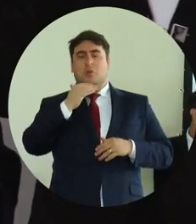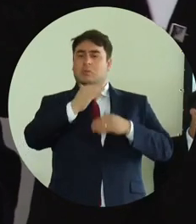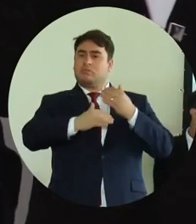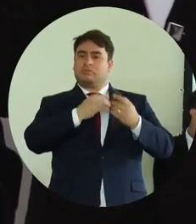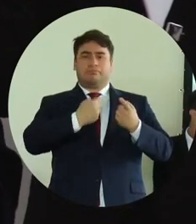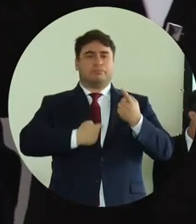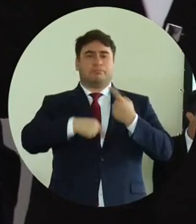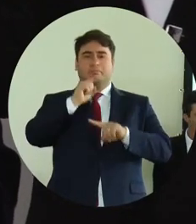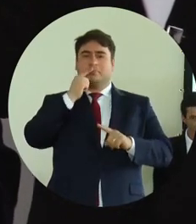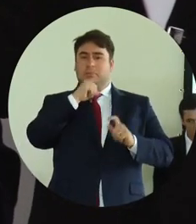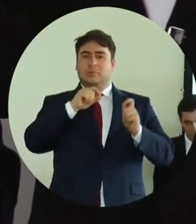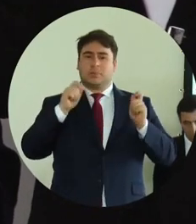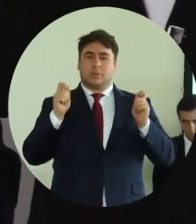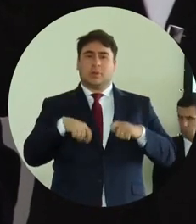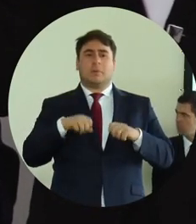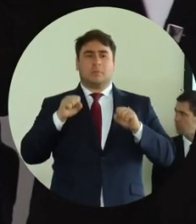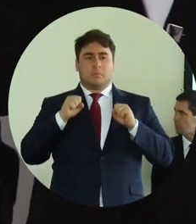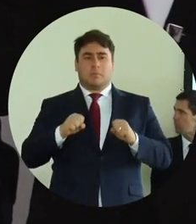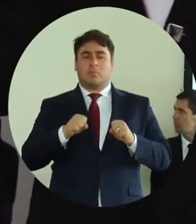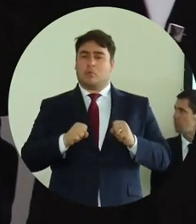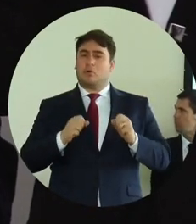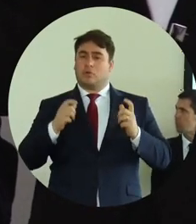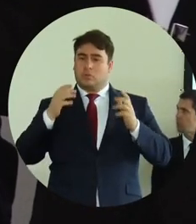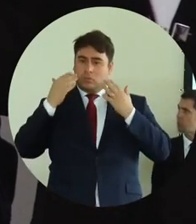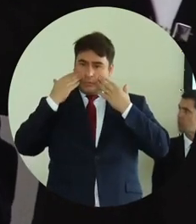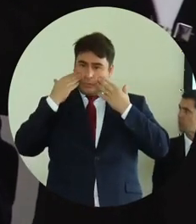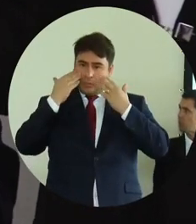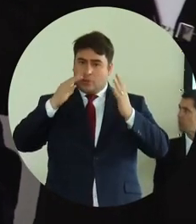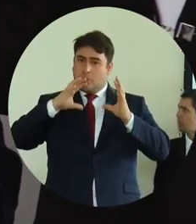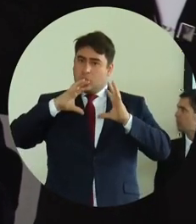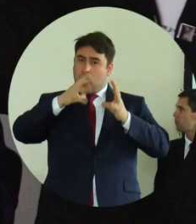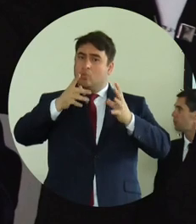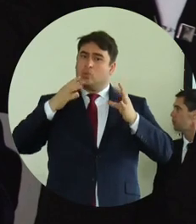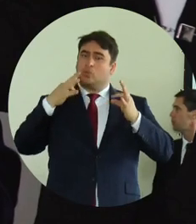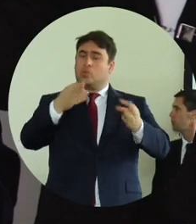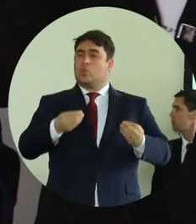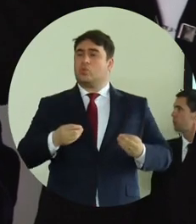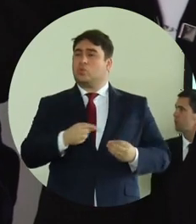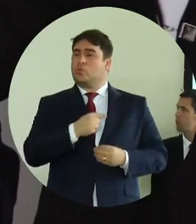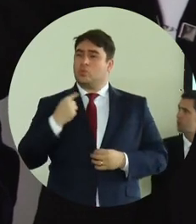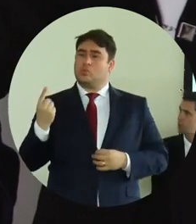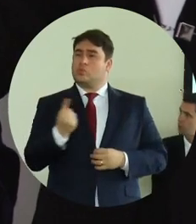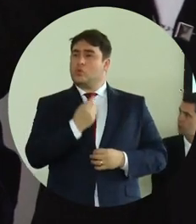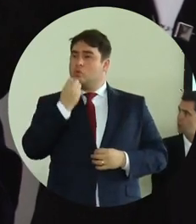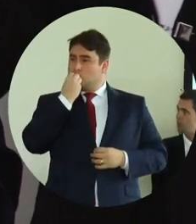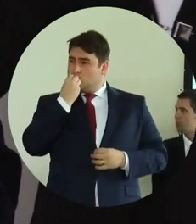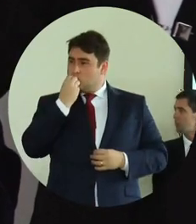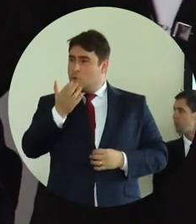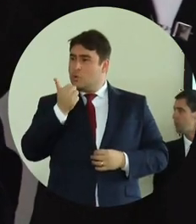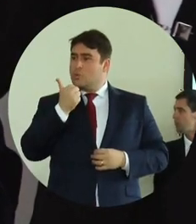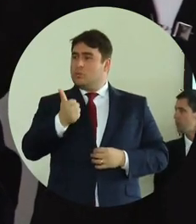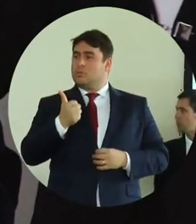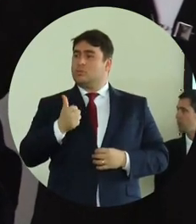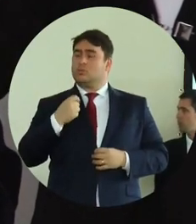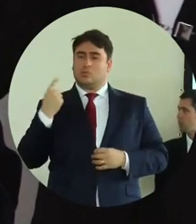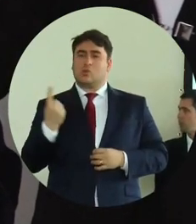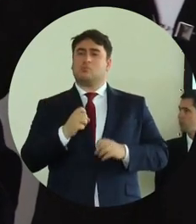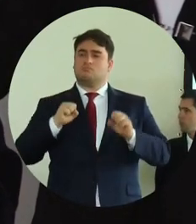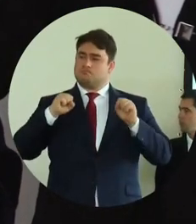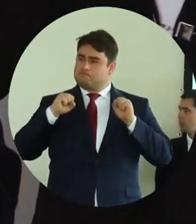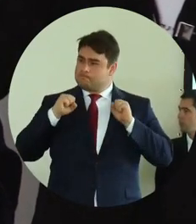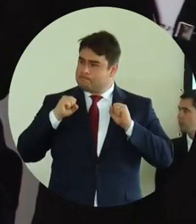que a gente pode fotografar e mostrar para o mundo todo, que nós somos bons e nós podemos